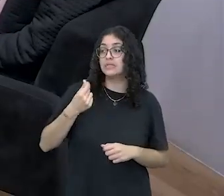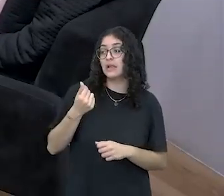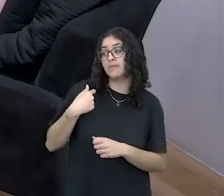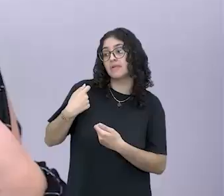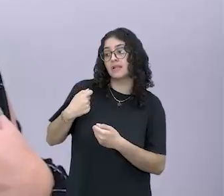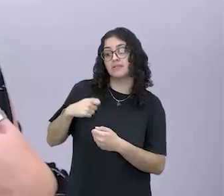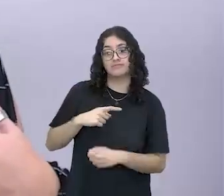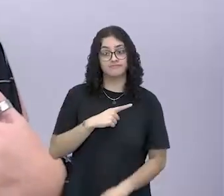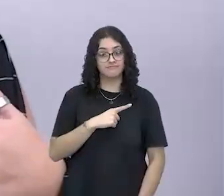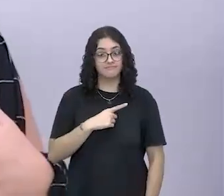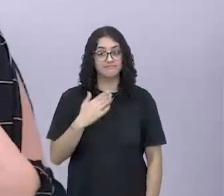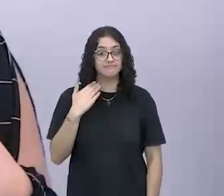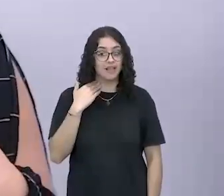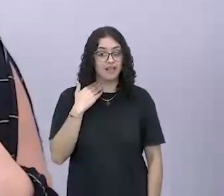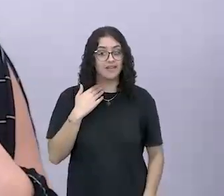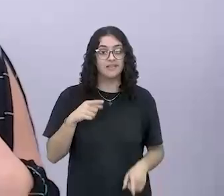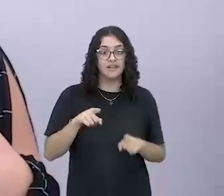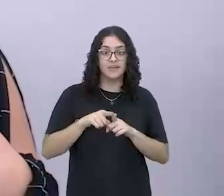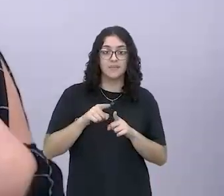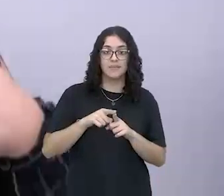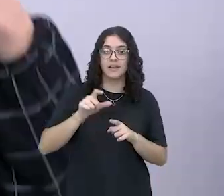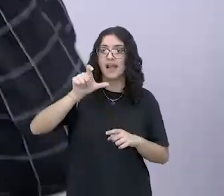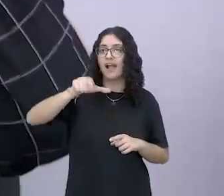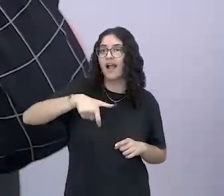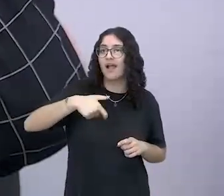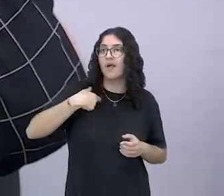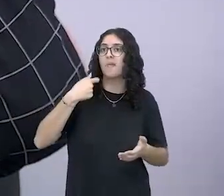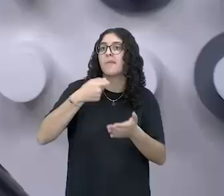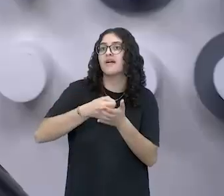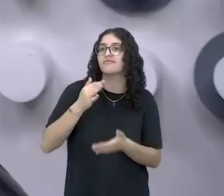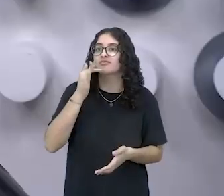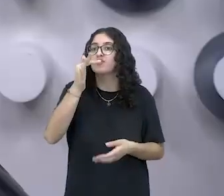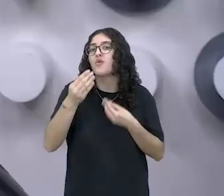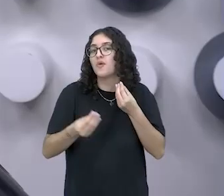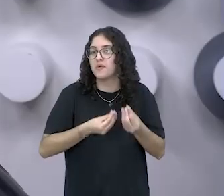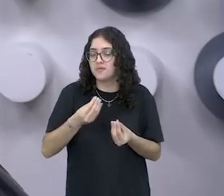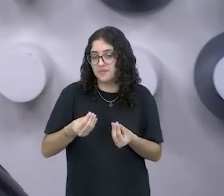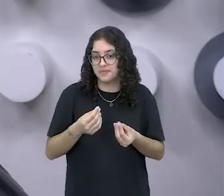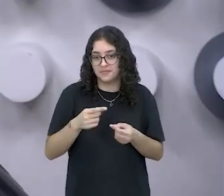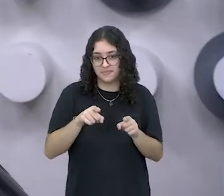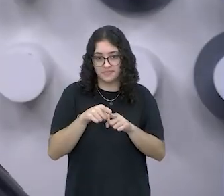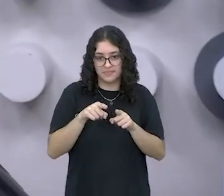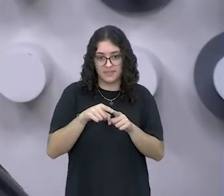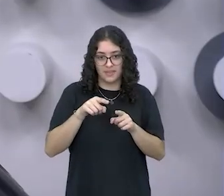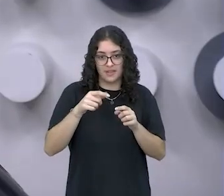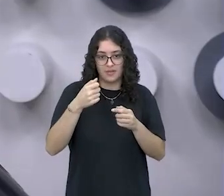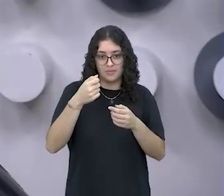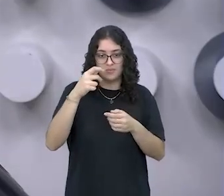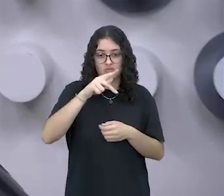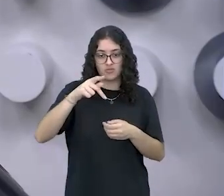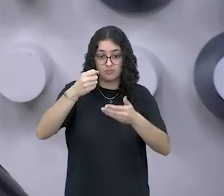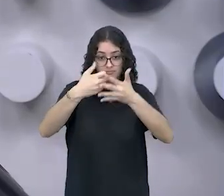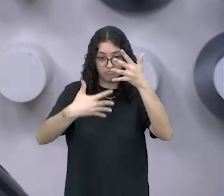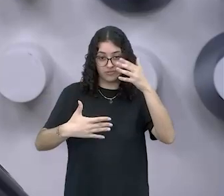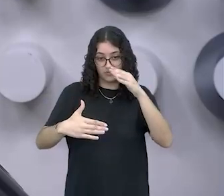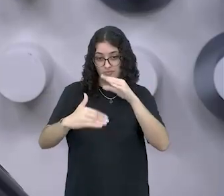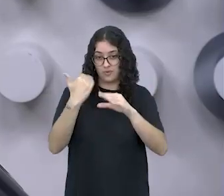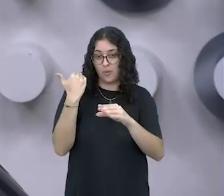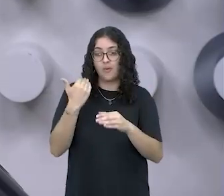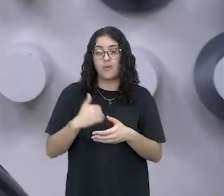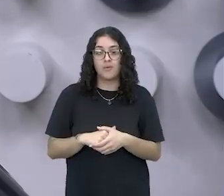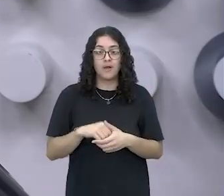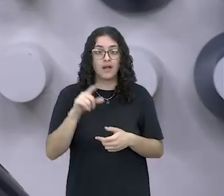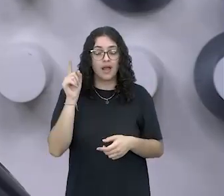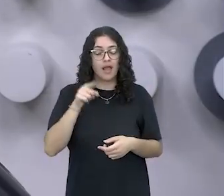Pix. Eu preciso ter dinheiro para pagar o cartão. Né? Tem alguns professores que colocaram aqui algumas questões no chat que são